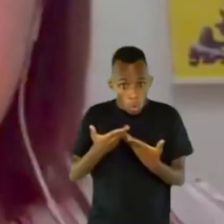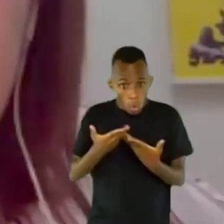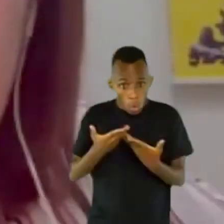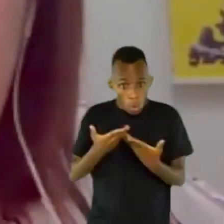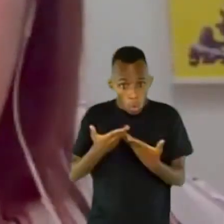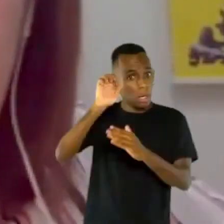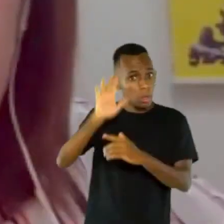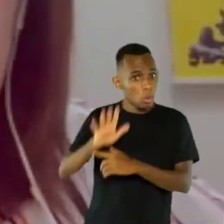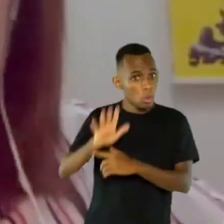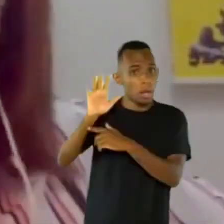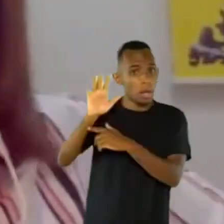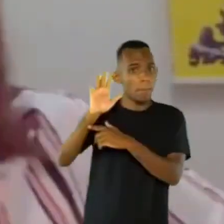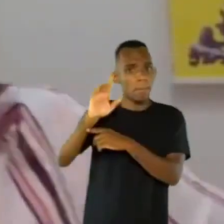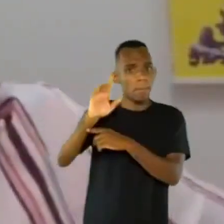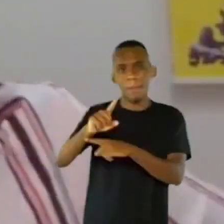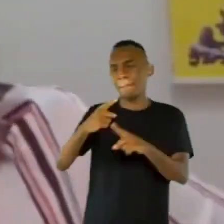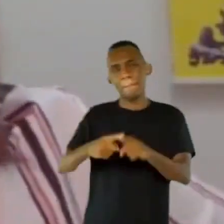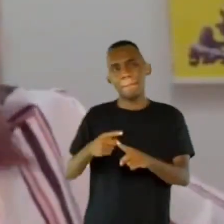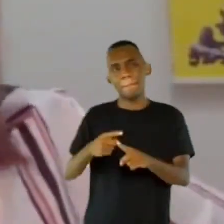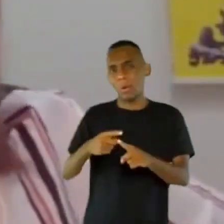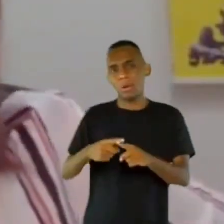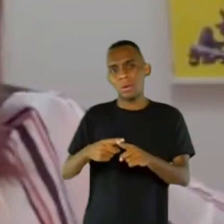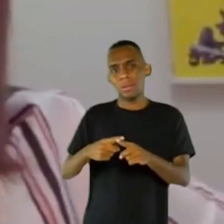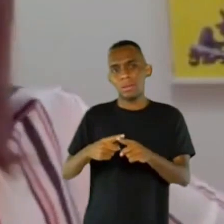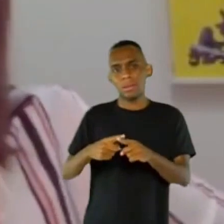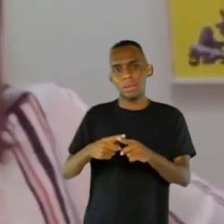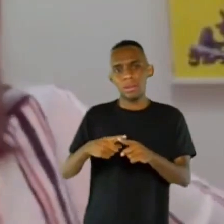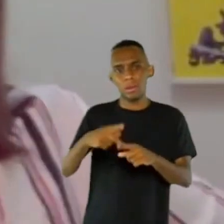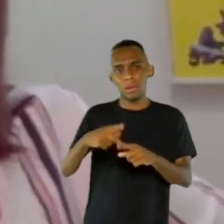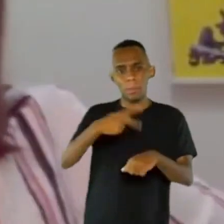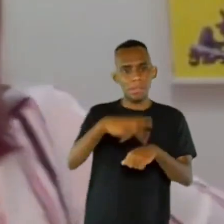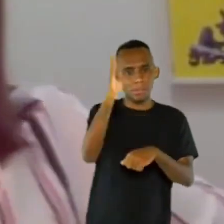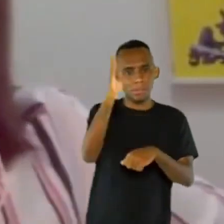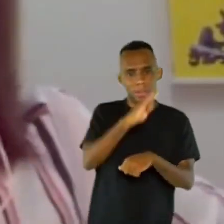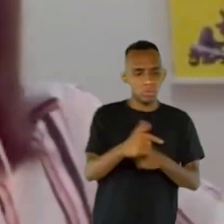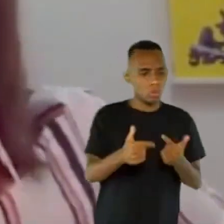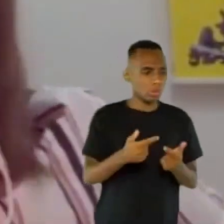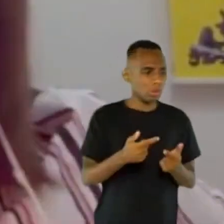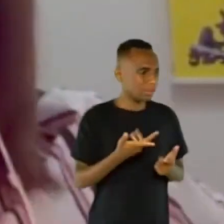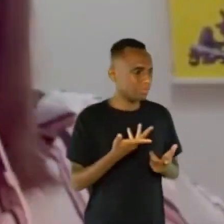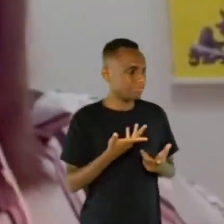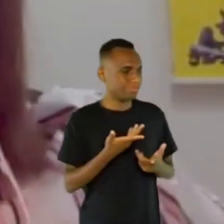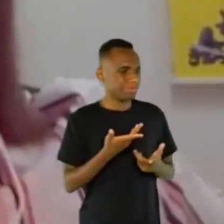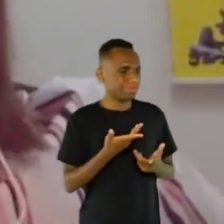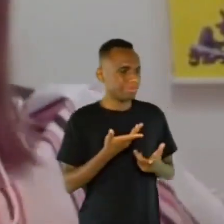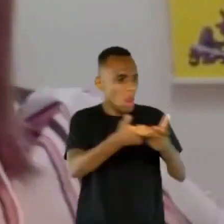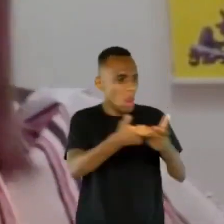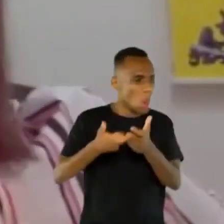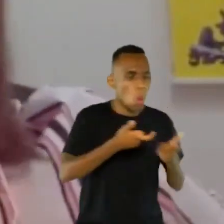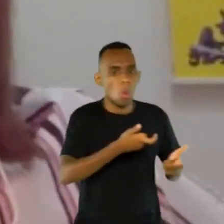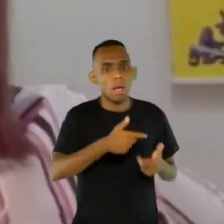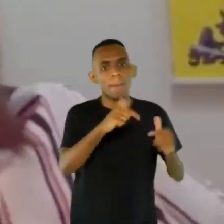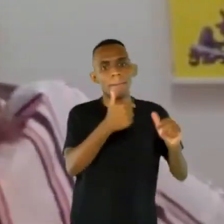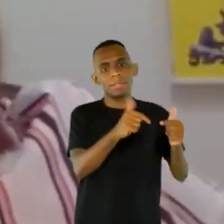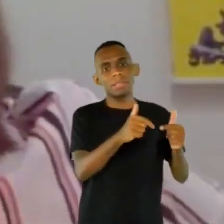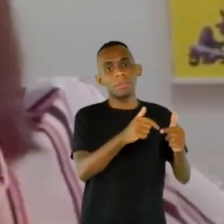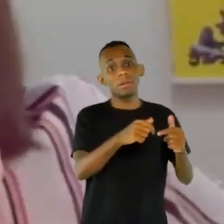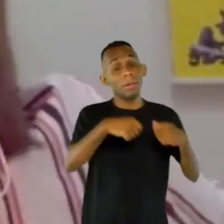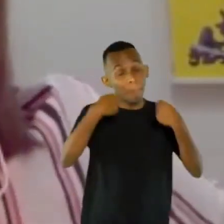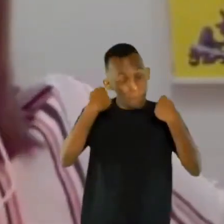um mercado de trabalho aqui como há na Europa, né? Então a gente precisa viver fora do